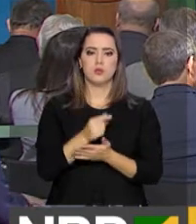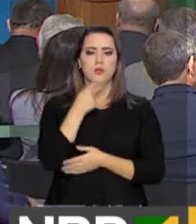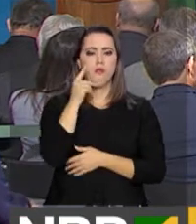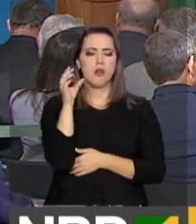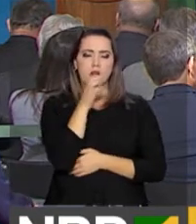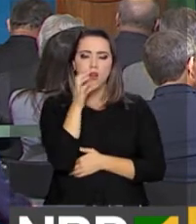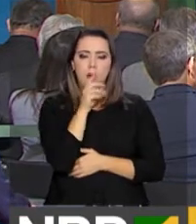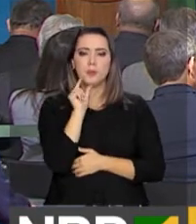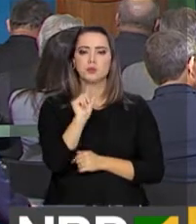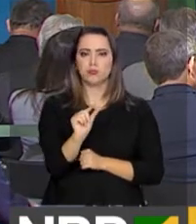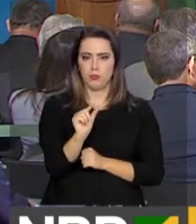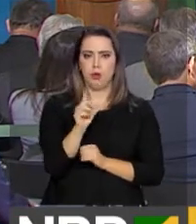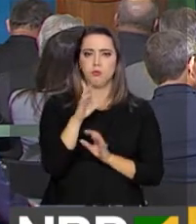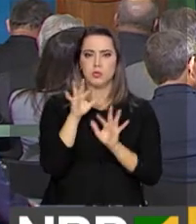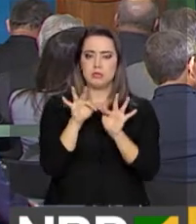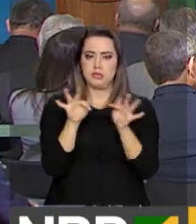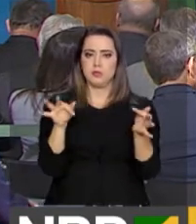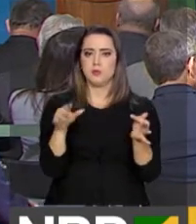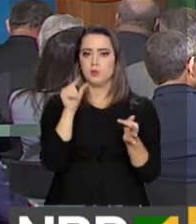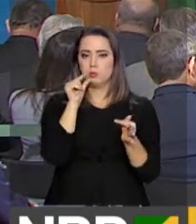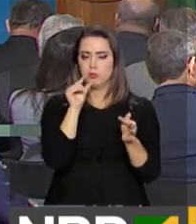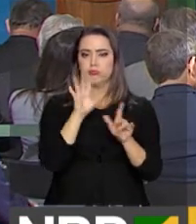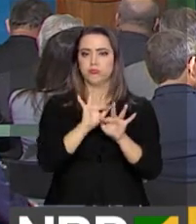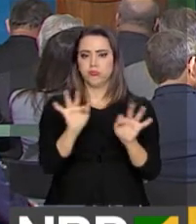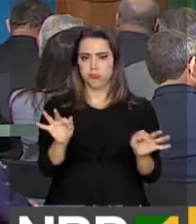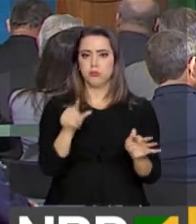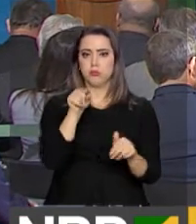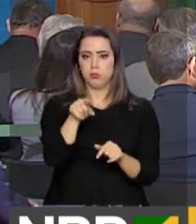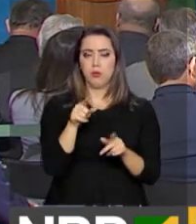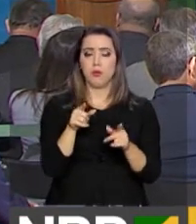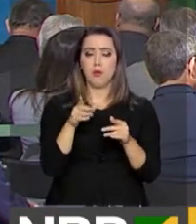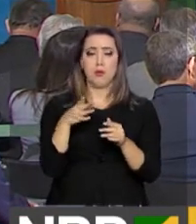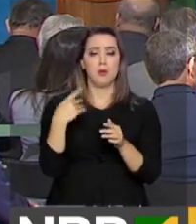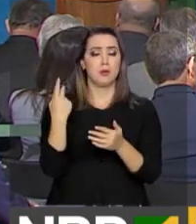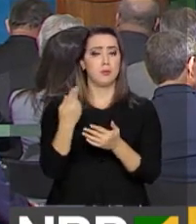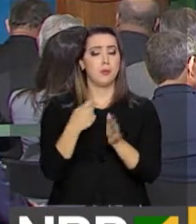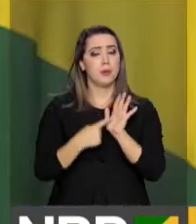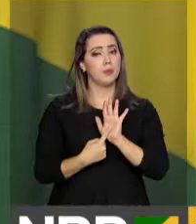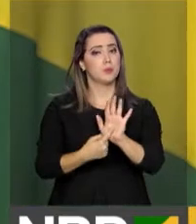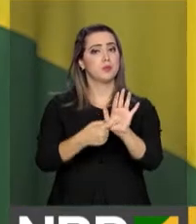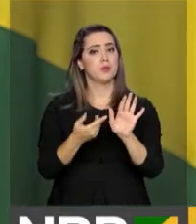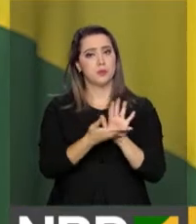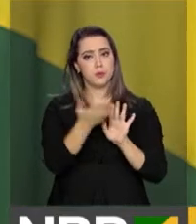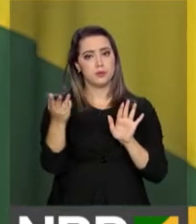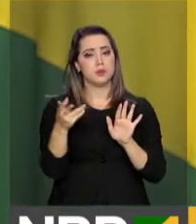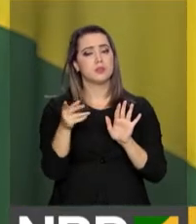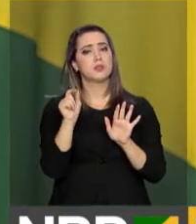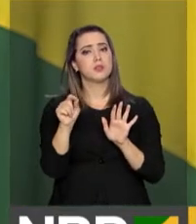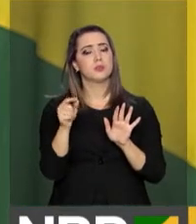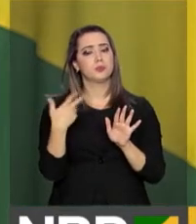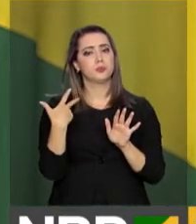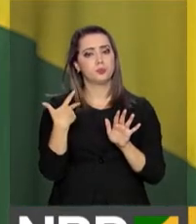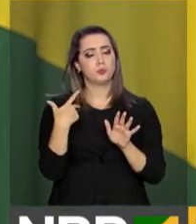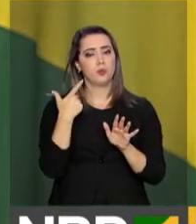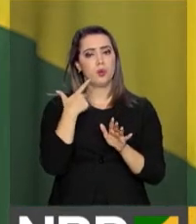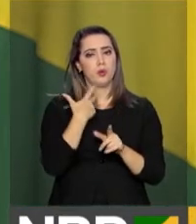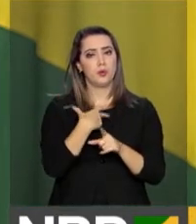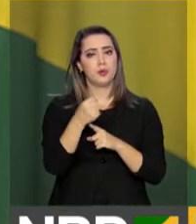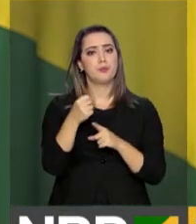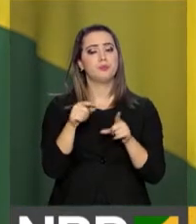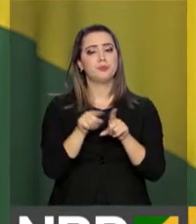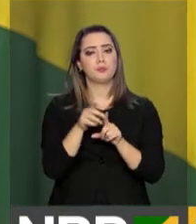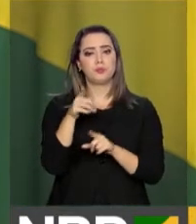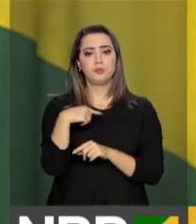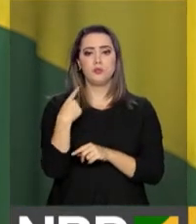resumo para ser previsto um resumo do que tem acontecido como na área de relações exteriores nós